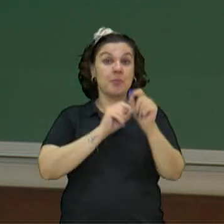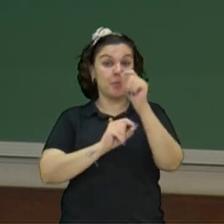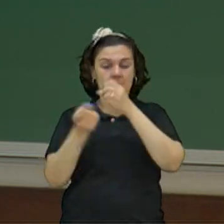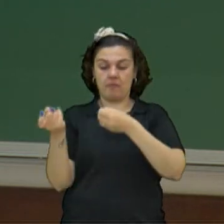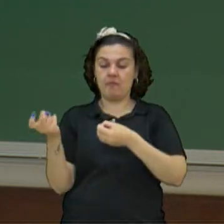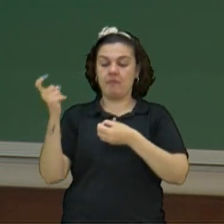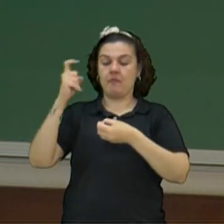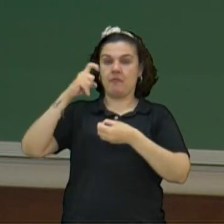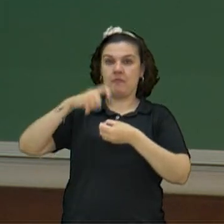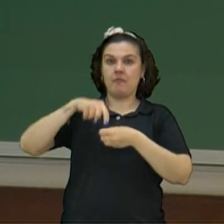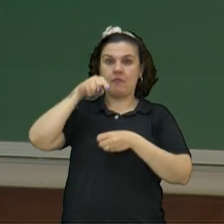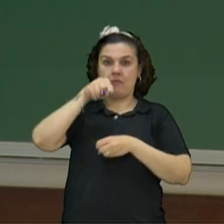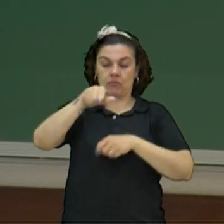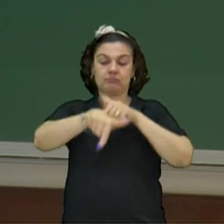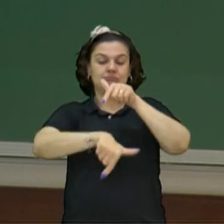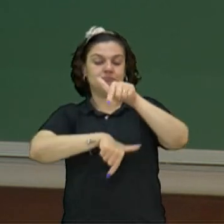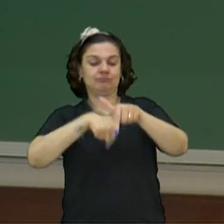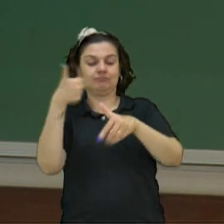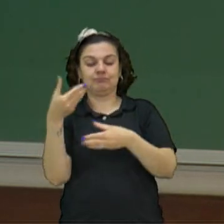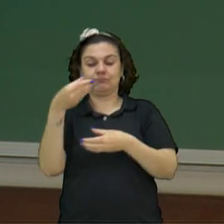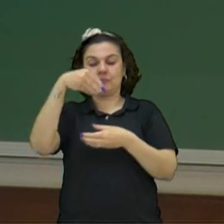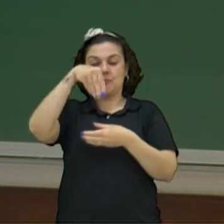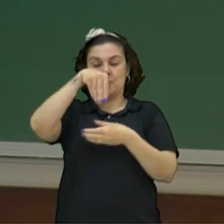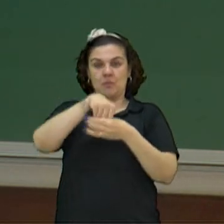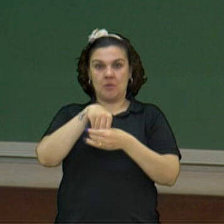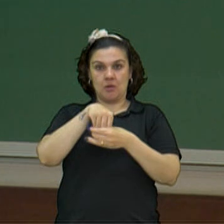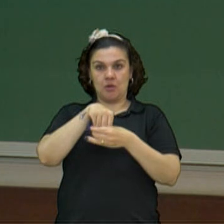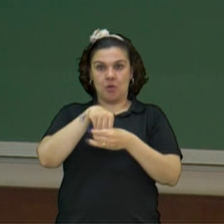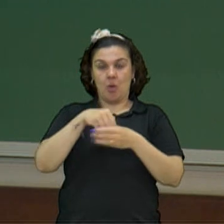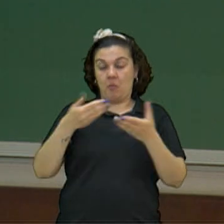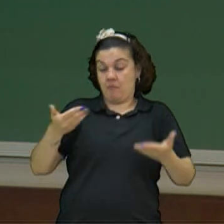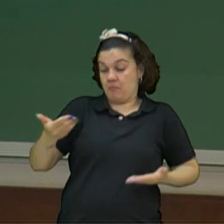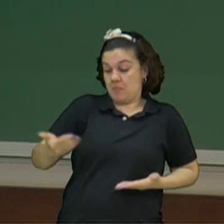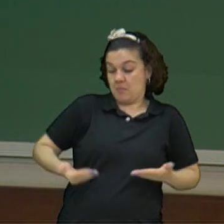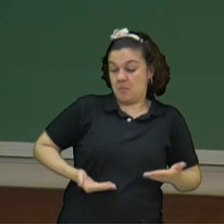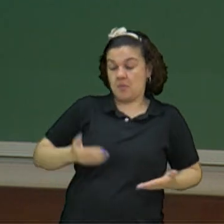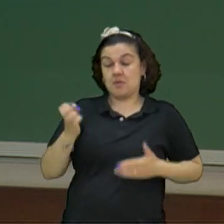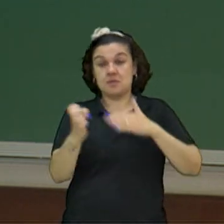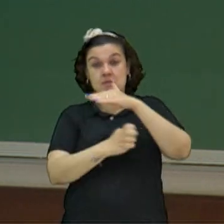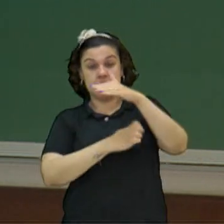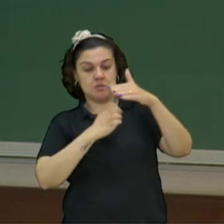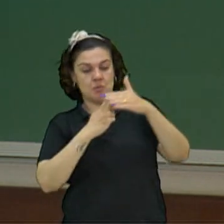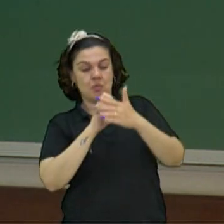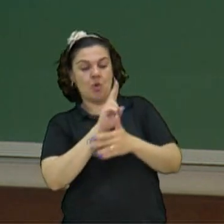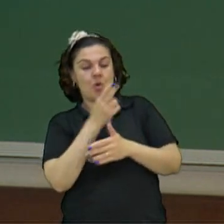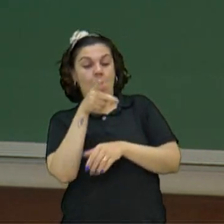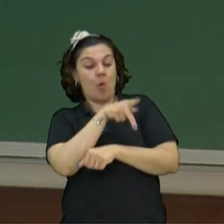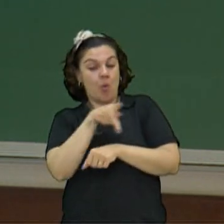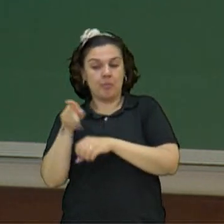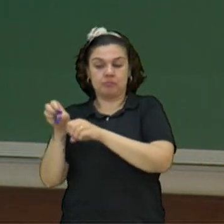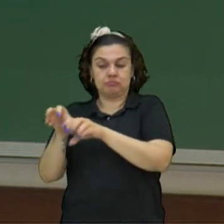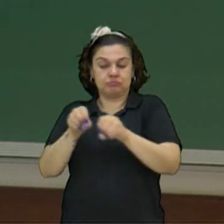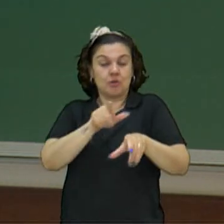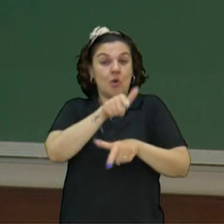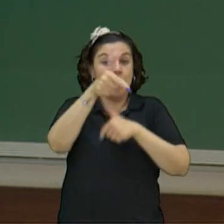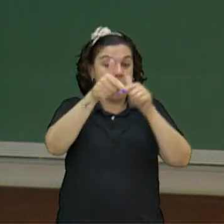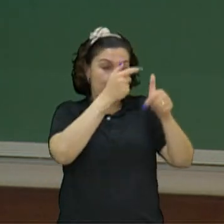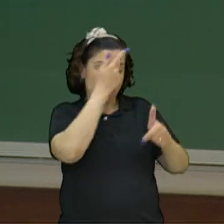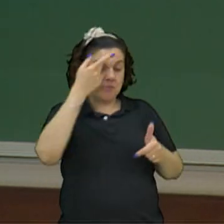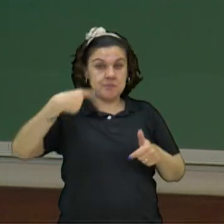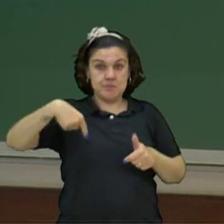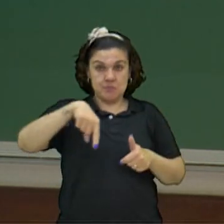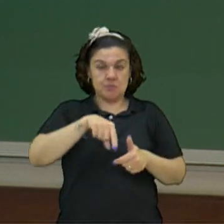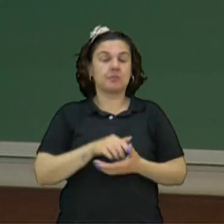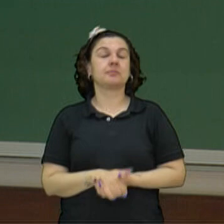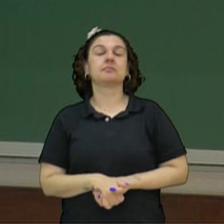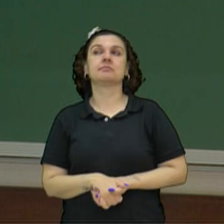retorne e se torne ou um funcionário numa empresa aqui, ou um professor aqui ensinando outras pessoas.